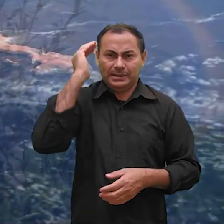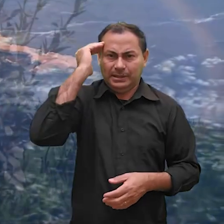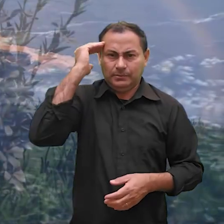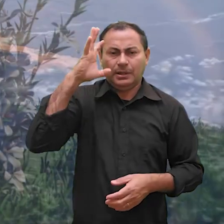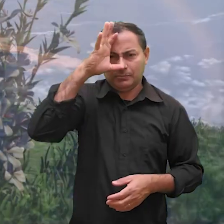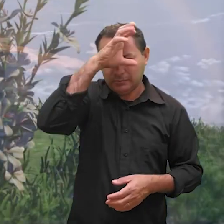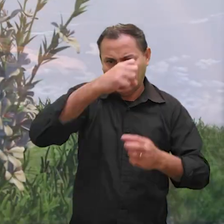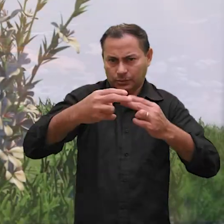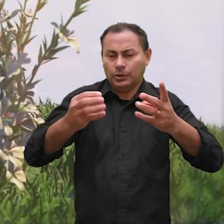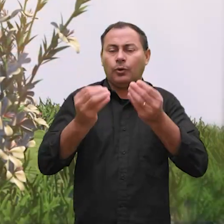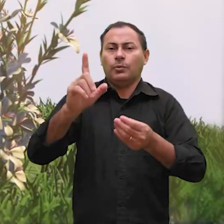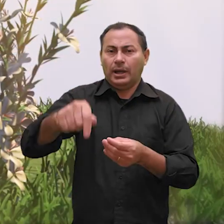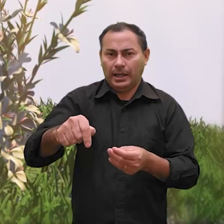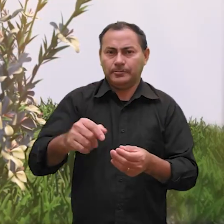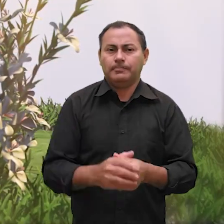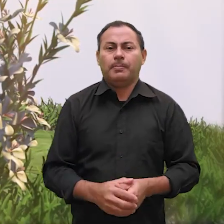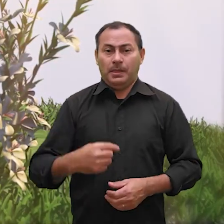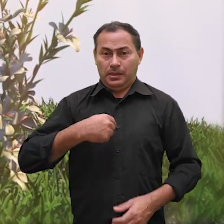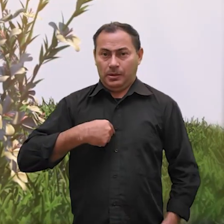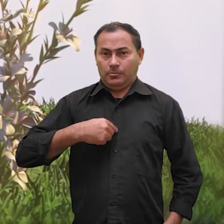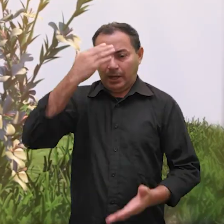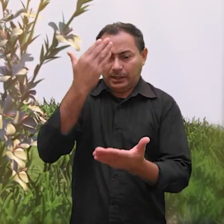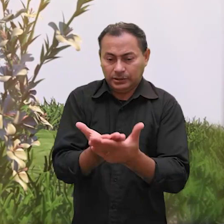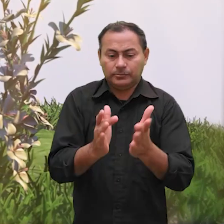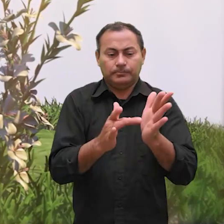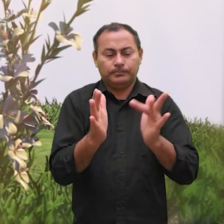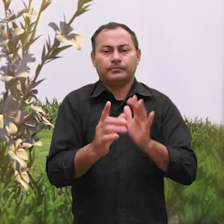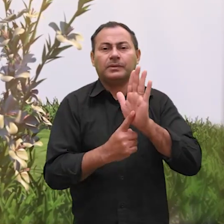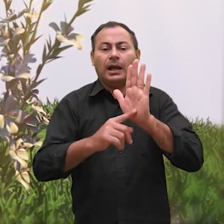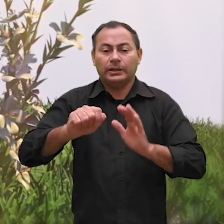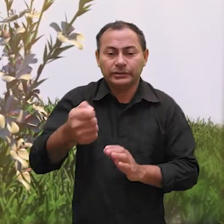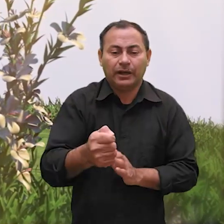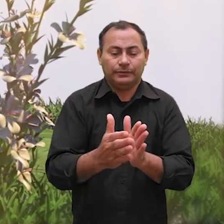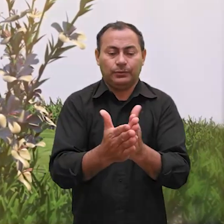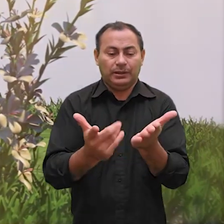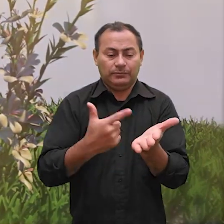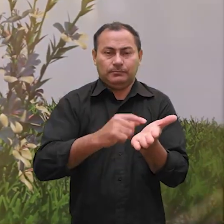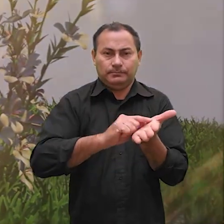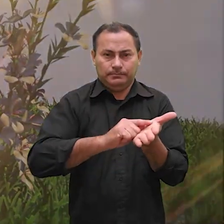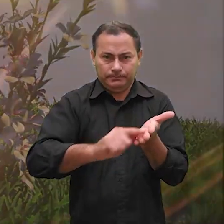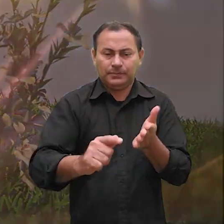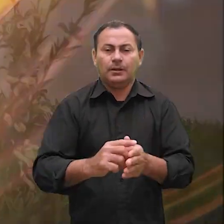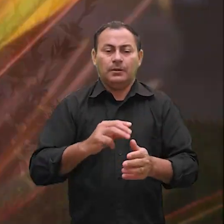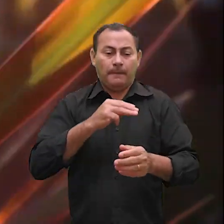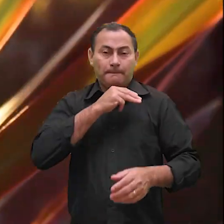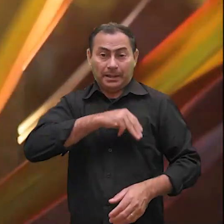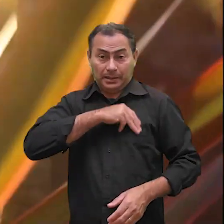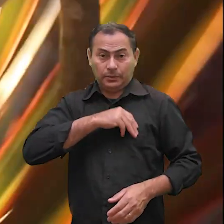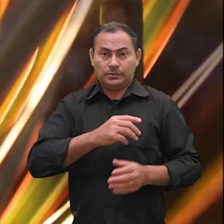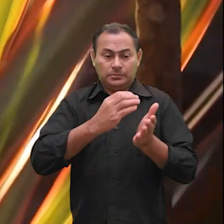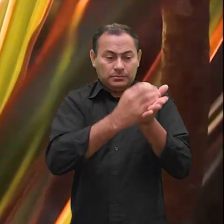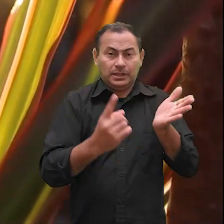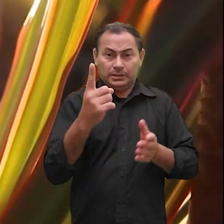nós compreendamos as coisas como elas são. Eu acredito que Jesus nos dá a chave do livro de Gênesis. Em Mateus